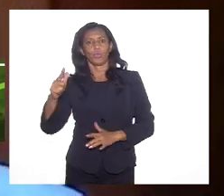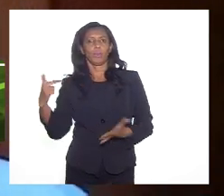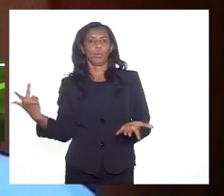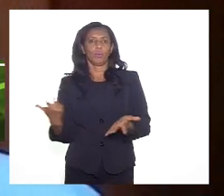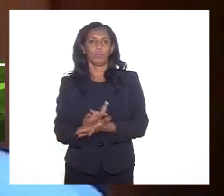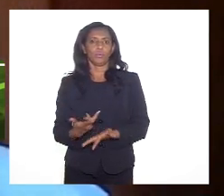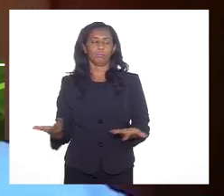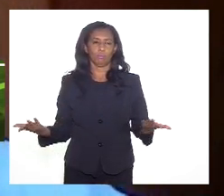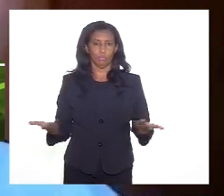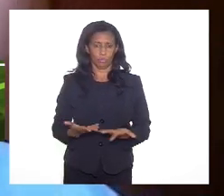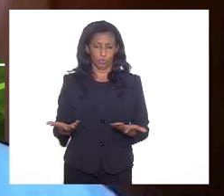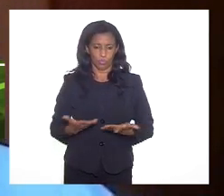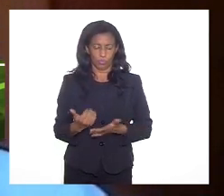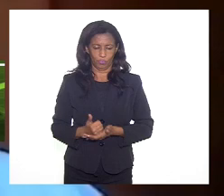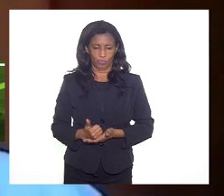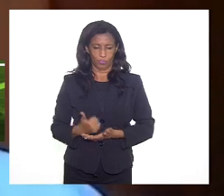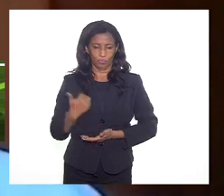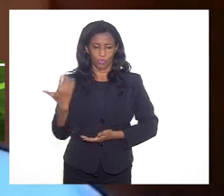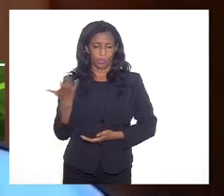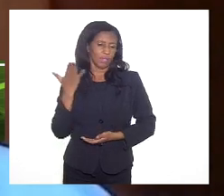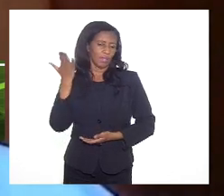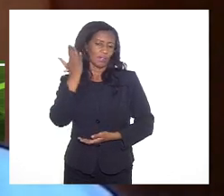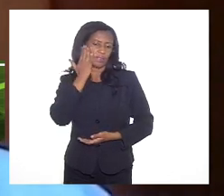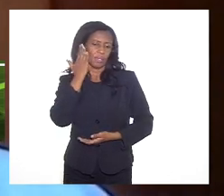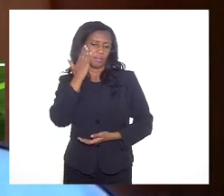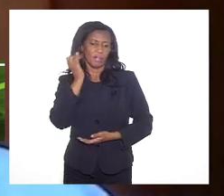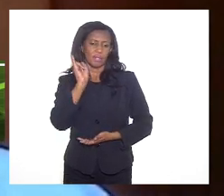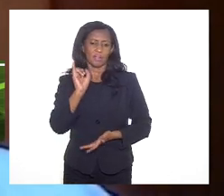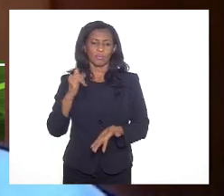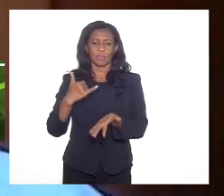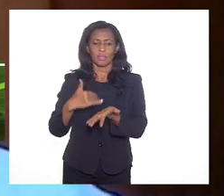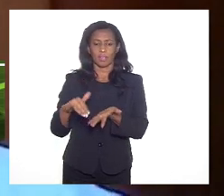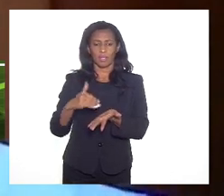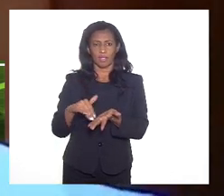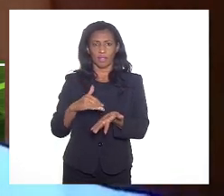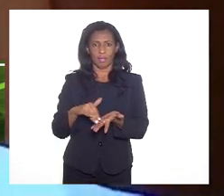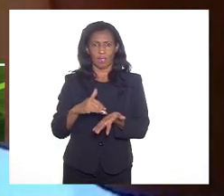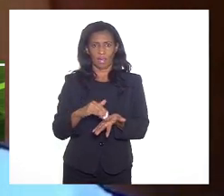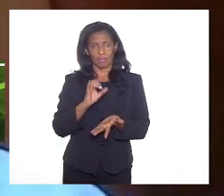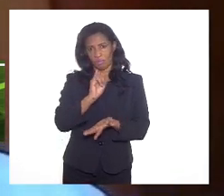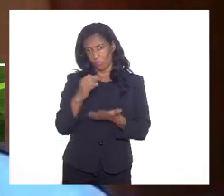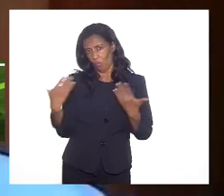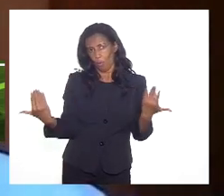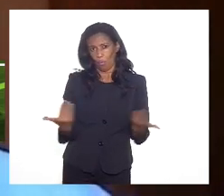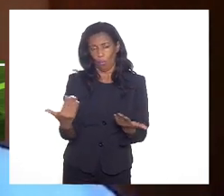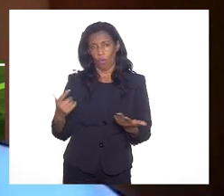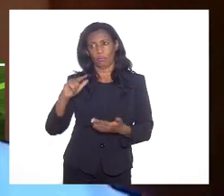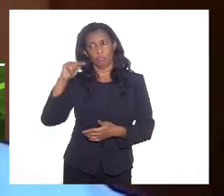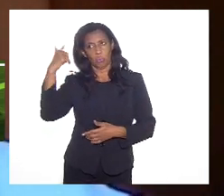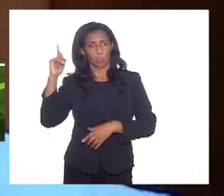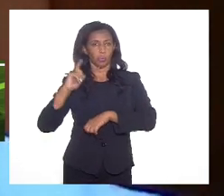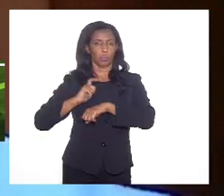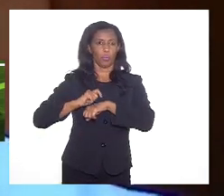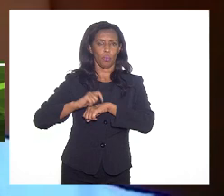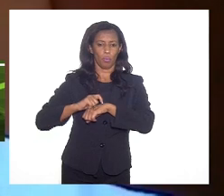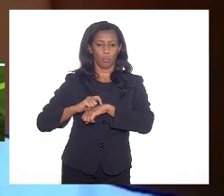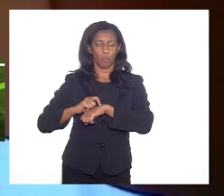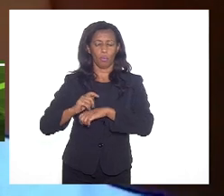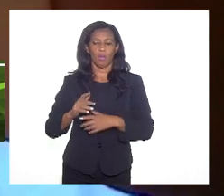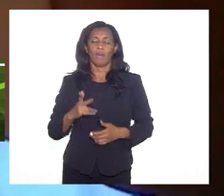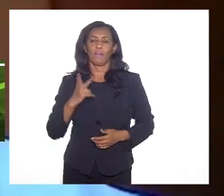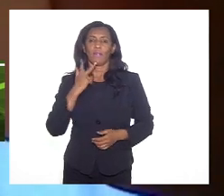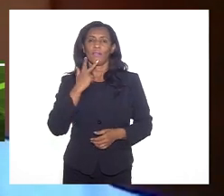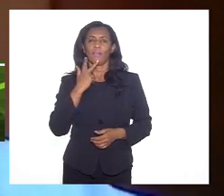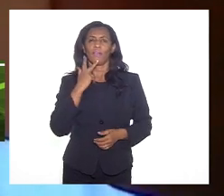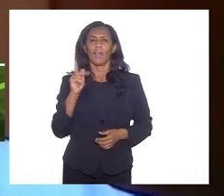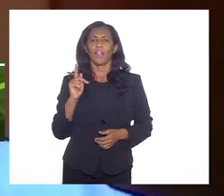queria saber se é possível o secretário, assim, se não for agora, em algum momento, mas falar das pistas que